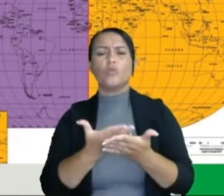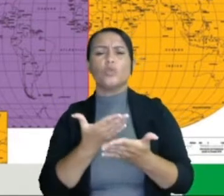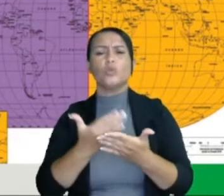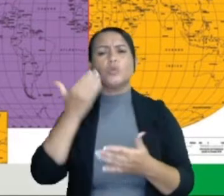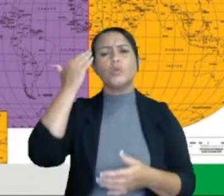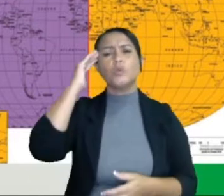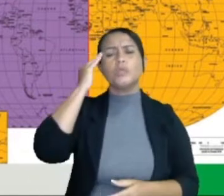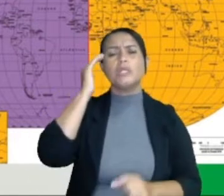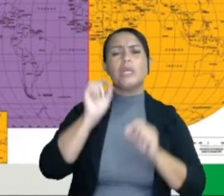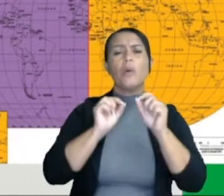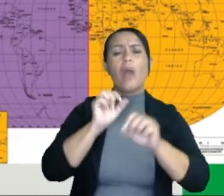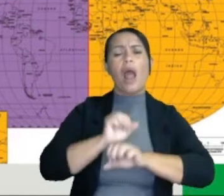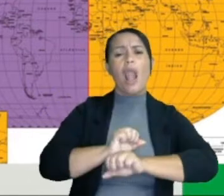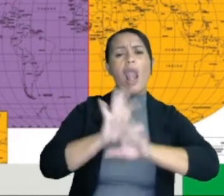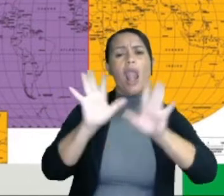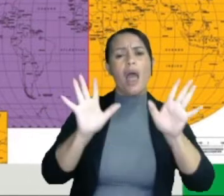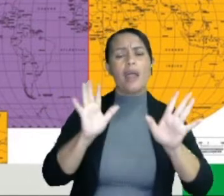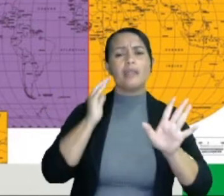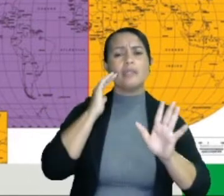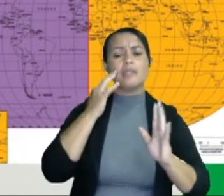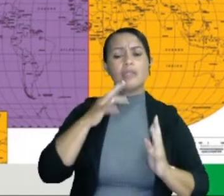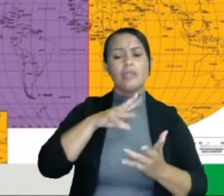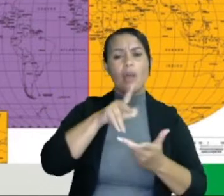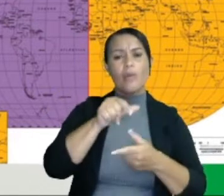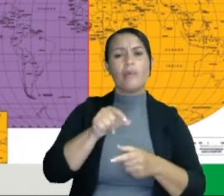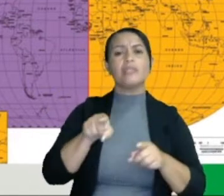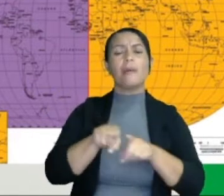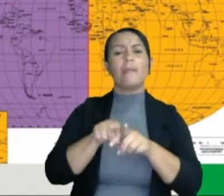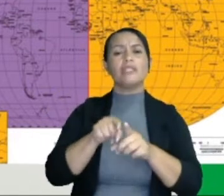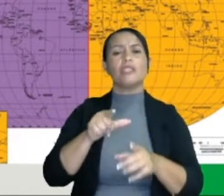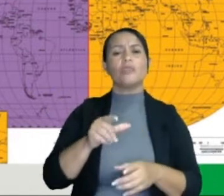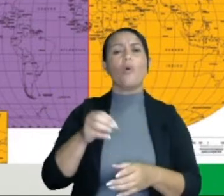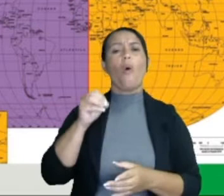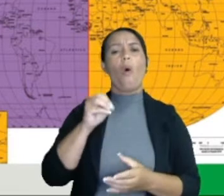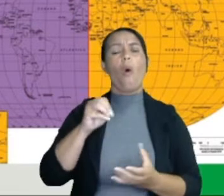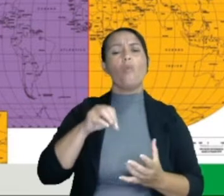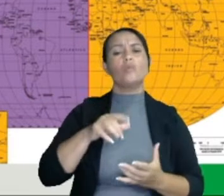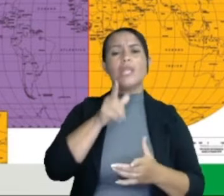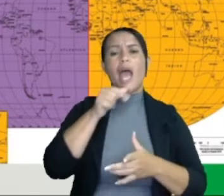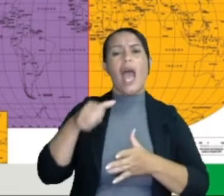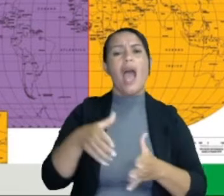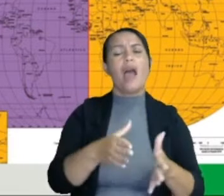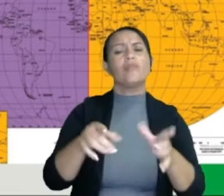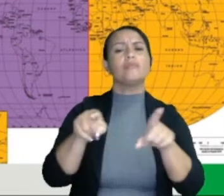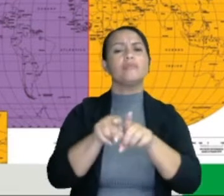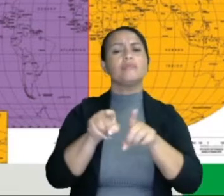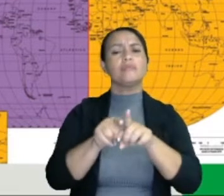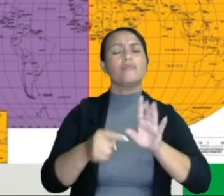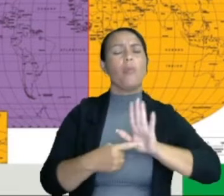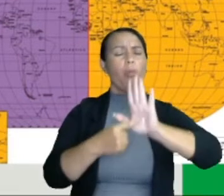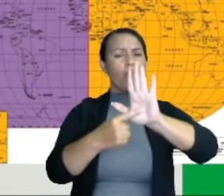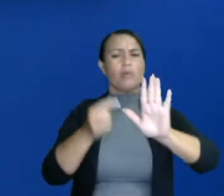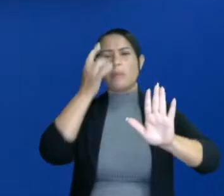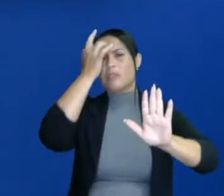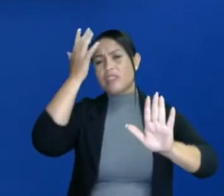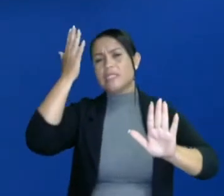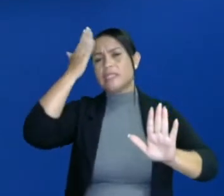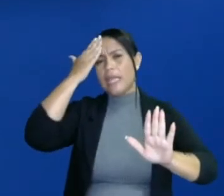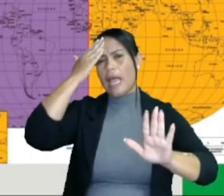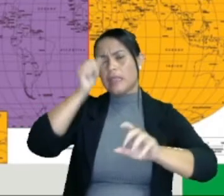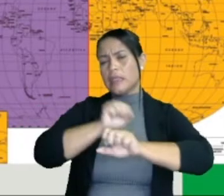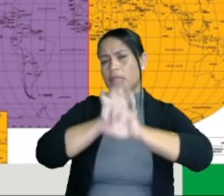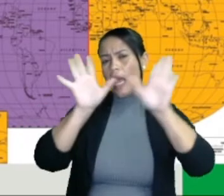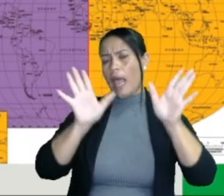da distribuição das massas continentais e oceânicas do nosso planeta, que no caso assim representado nesse formato vai ficar bem mais fácil de compreender, não é